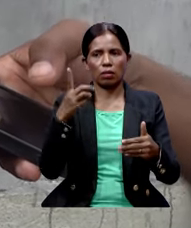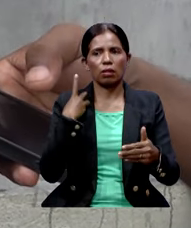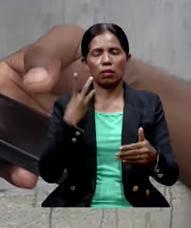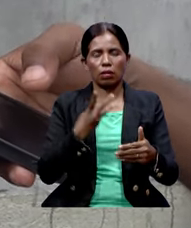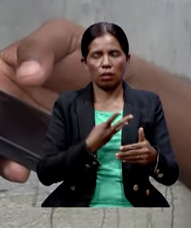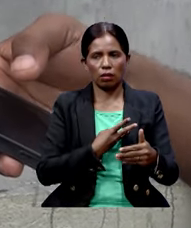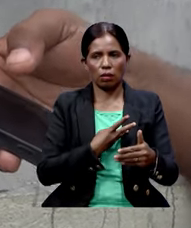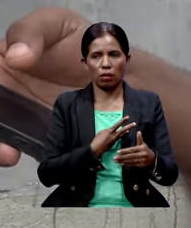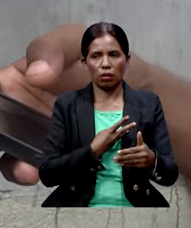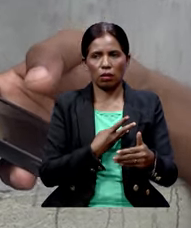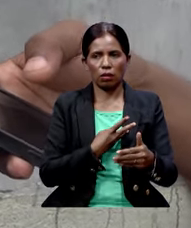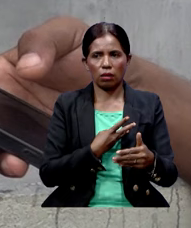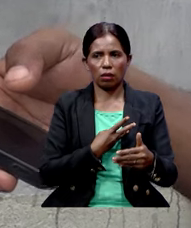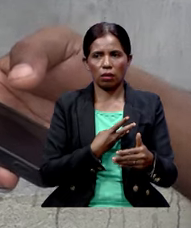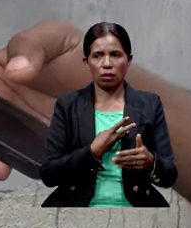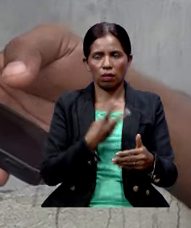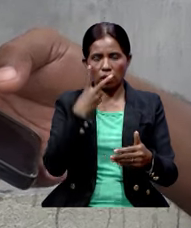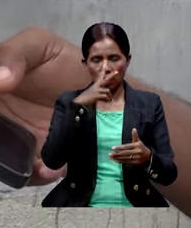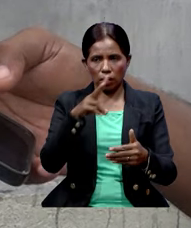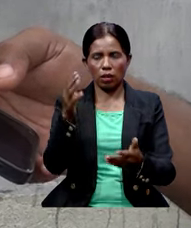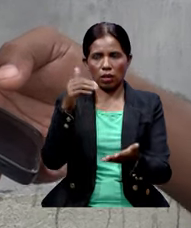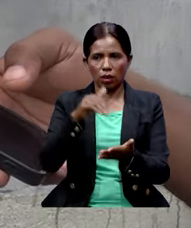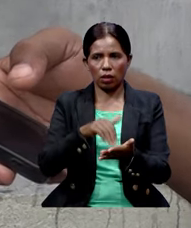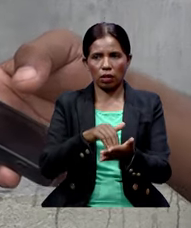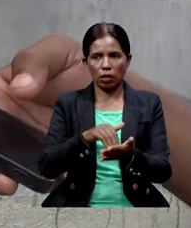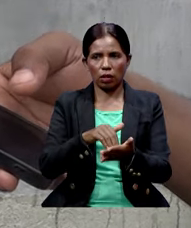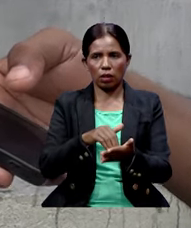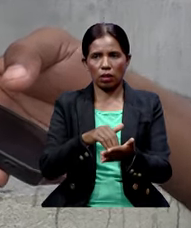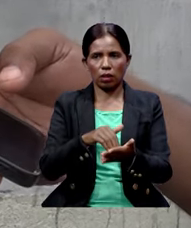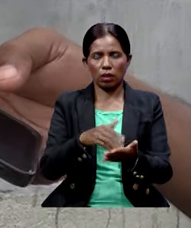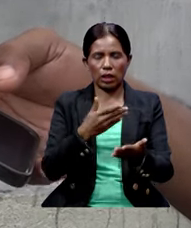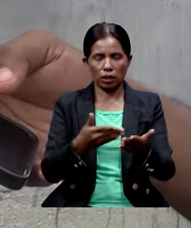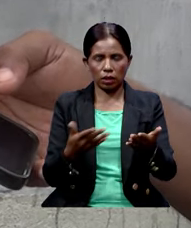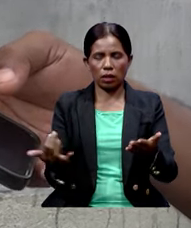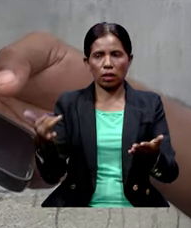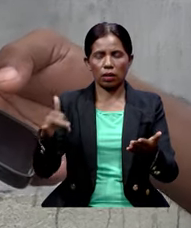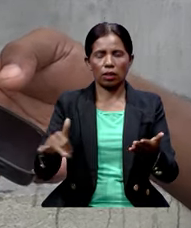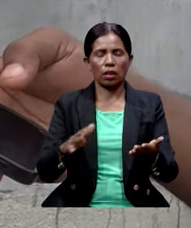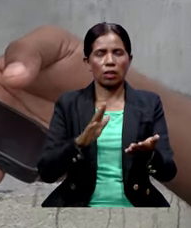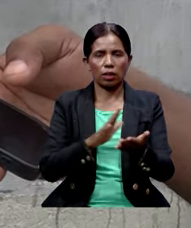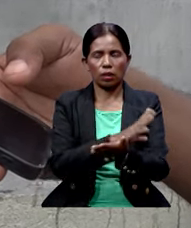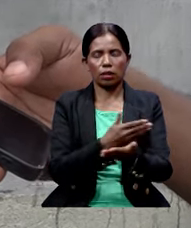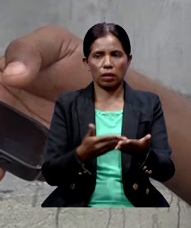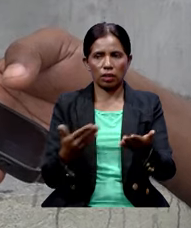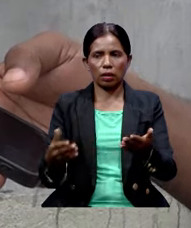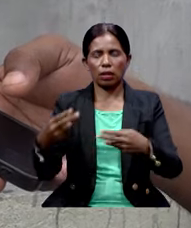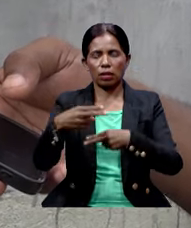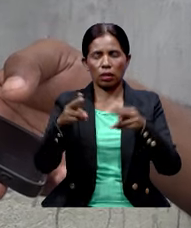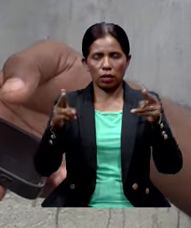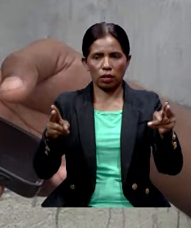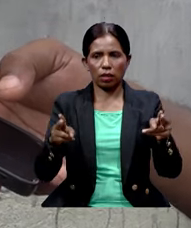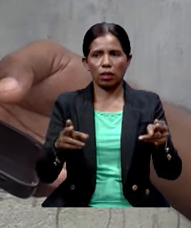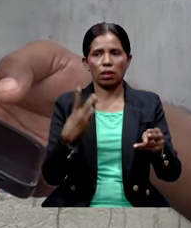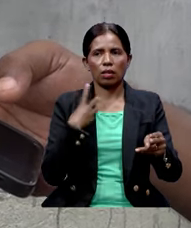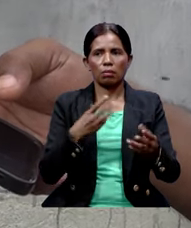atu hare fali fasilidade ne bem mak falta escola ne kada sala